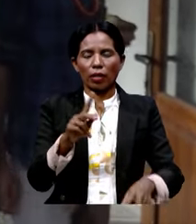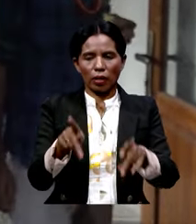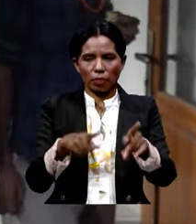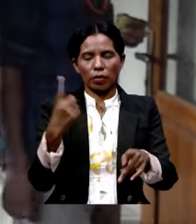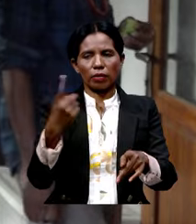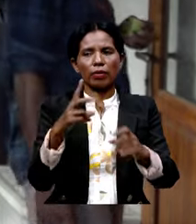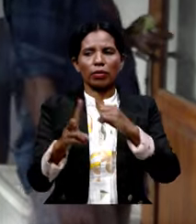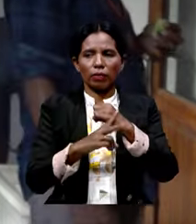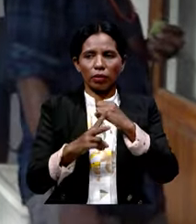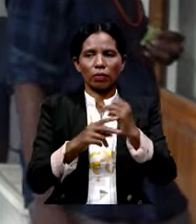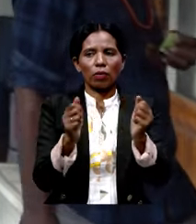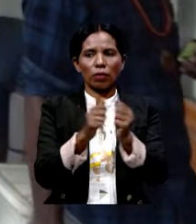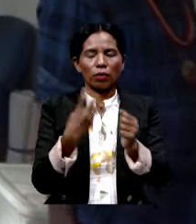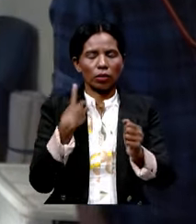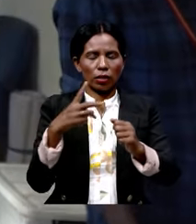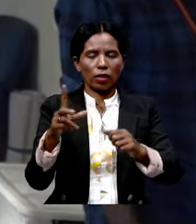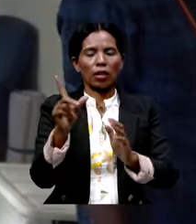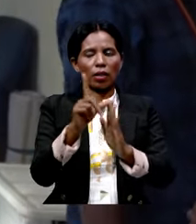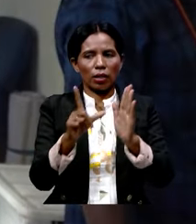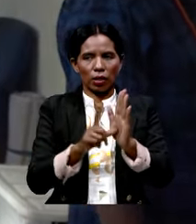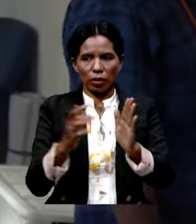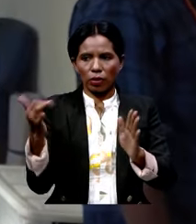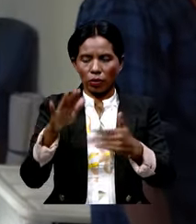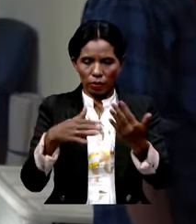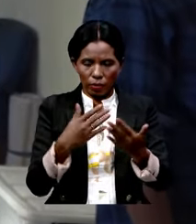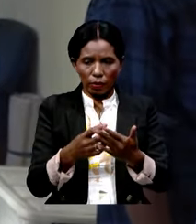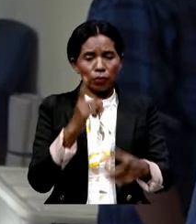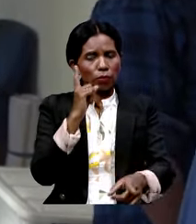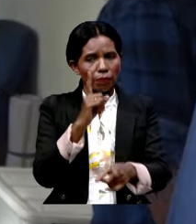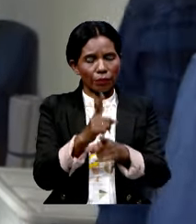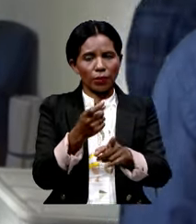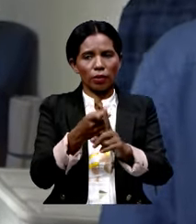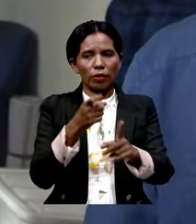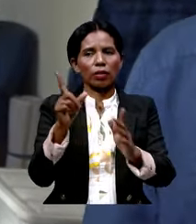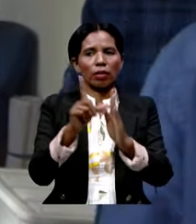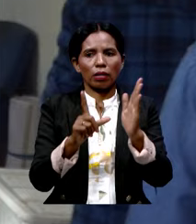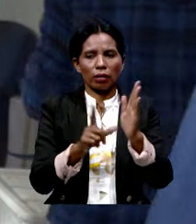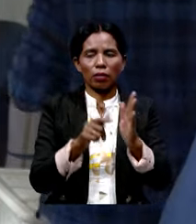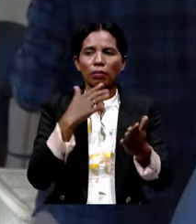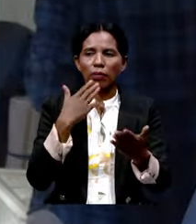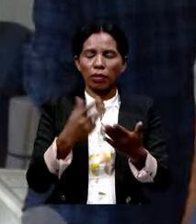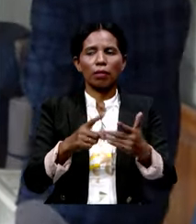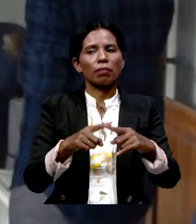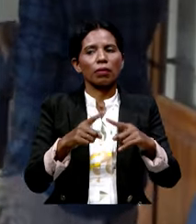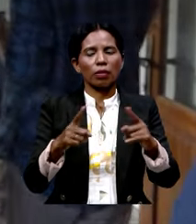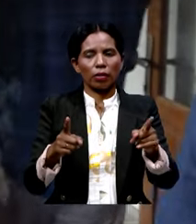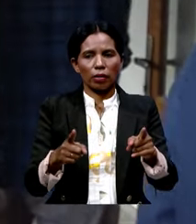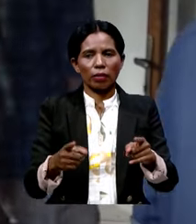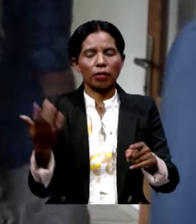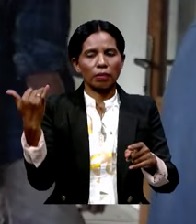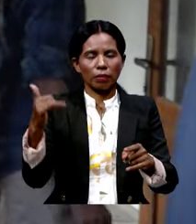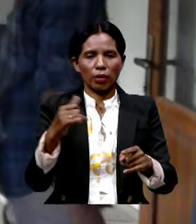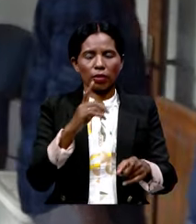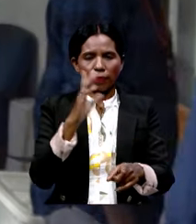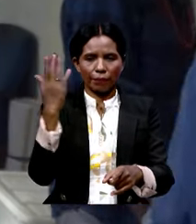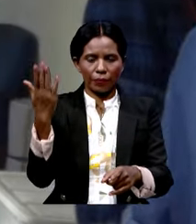sai vítima ho e te nina lei sira tuiro los iniciativa produz lei nene bem magdia. Mas be banya realidade ia